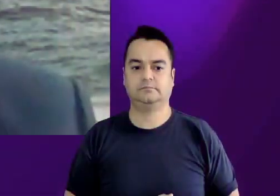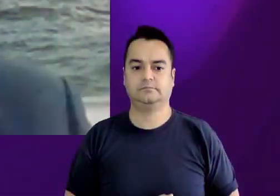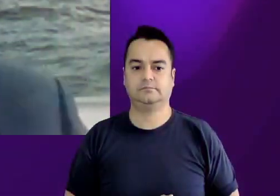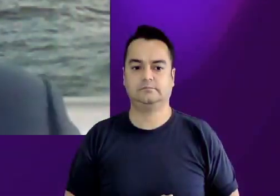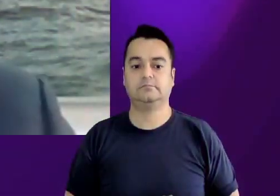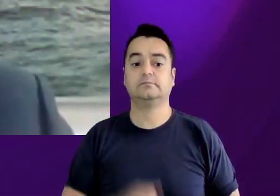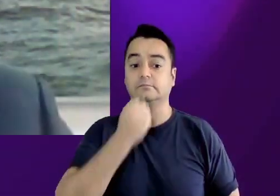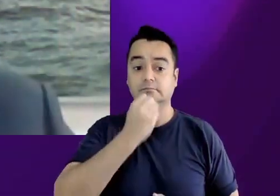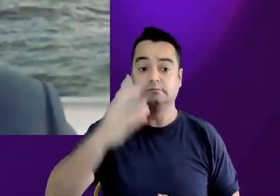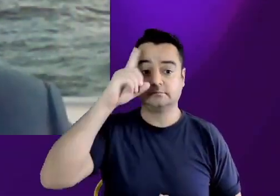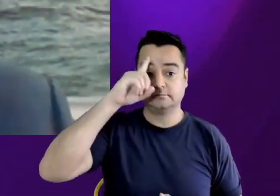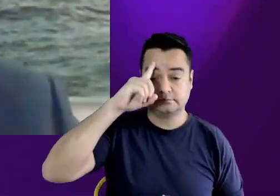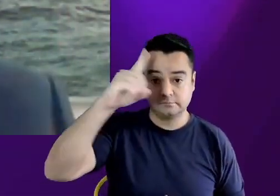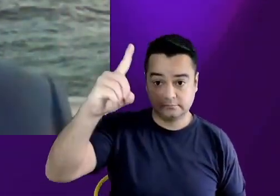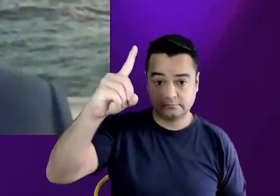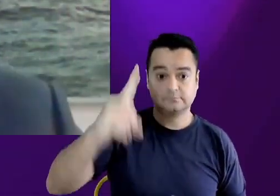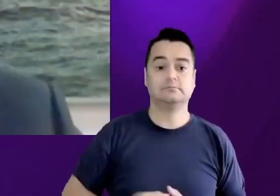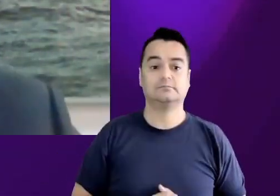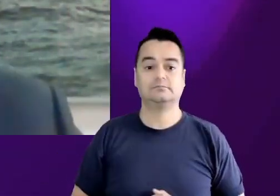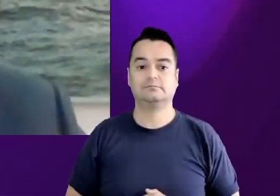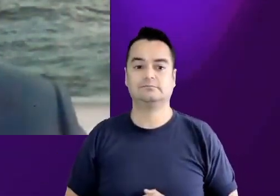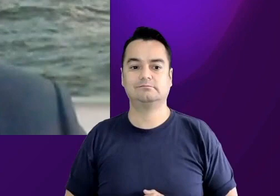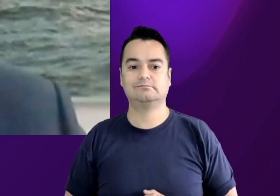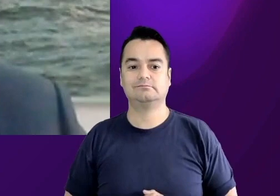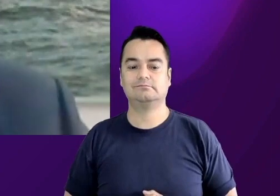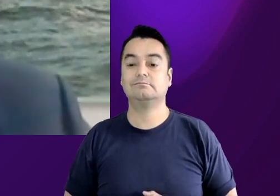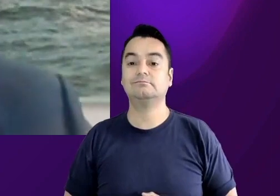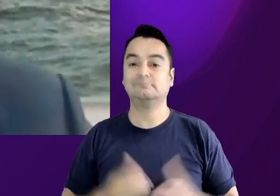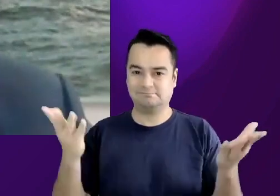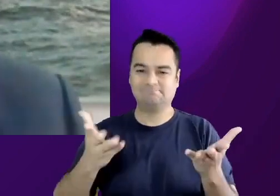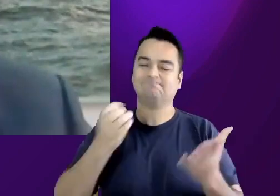Bom dia a todos. É um prazer estar aqui,